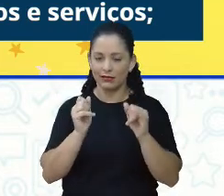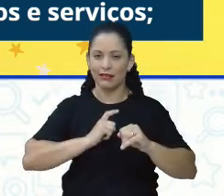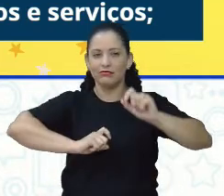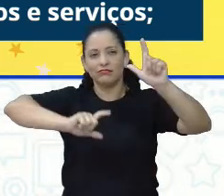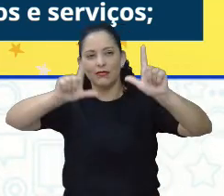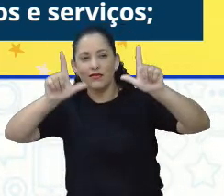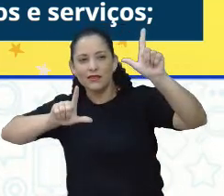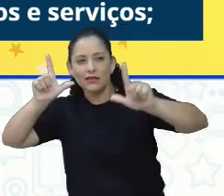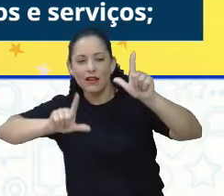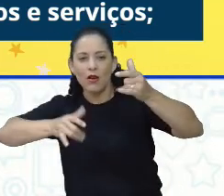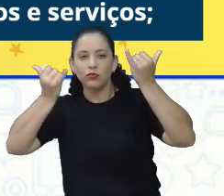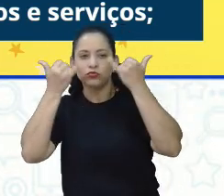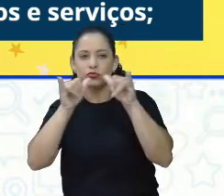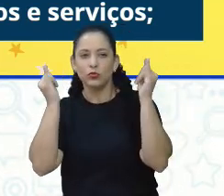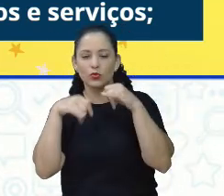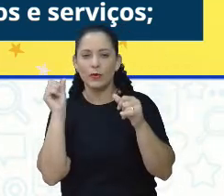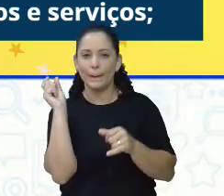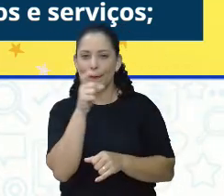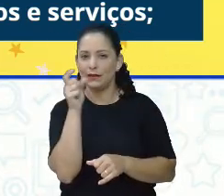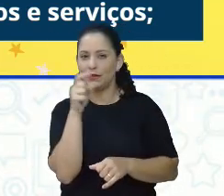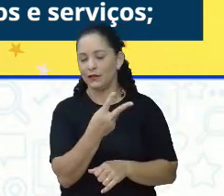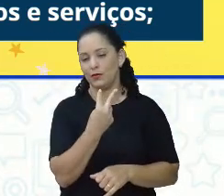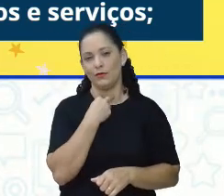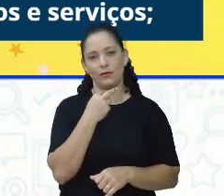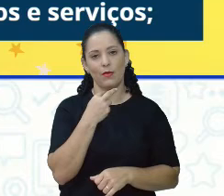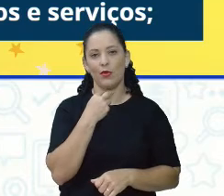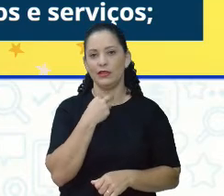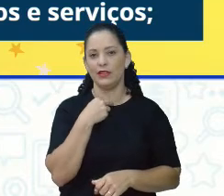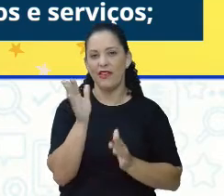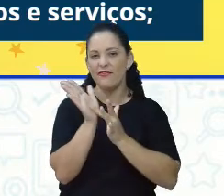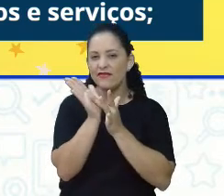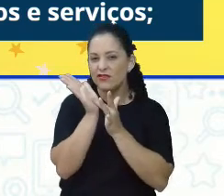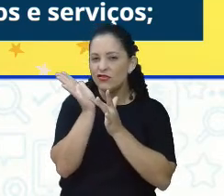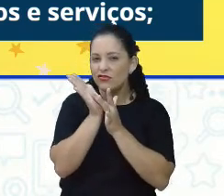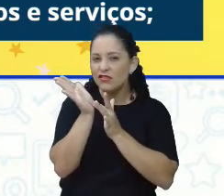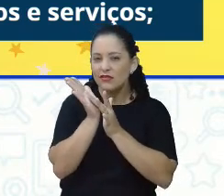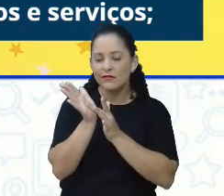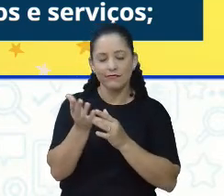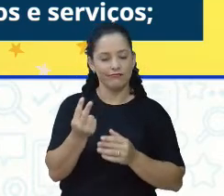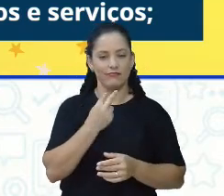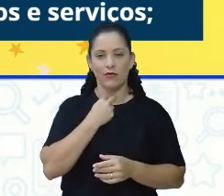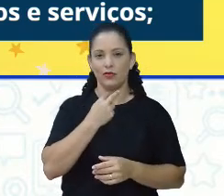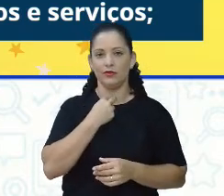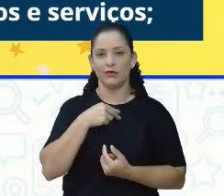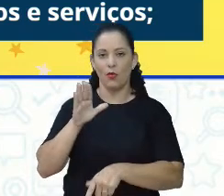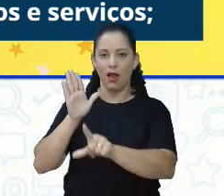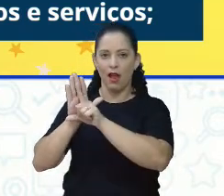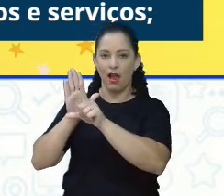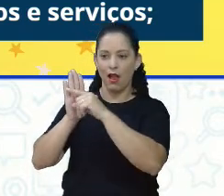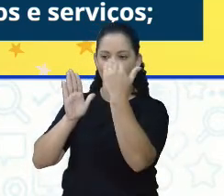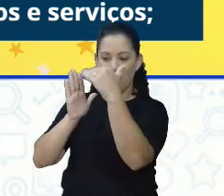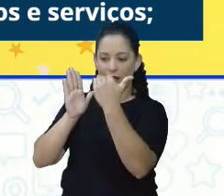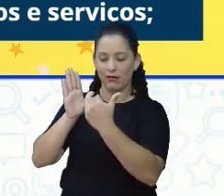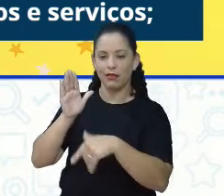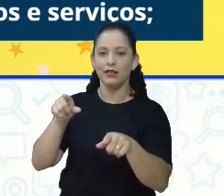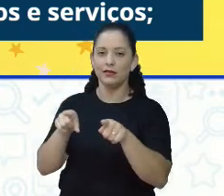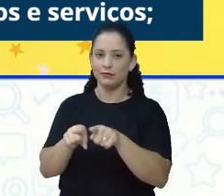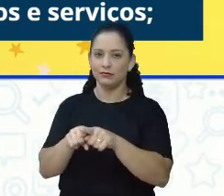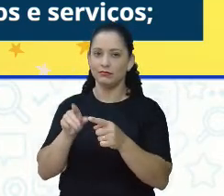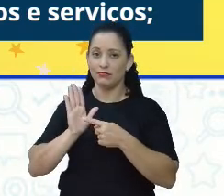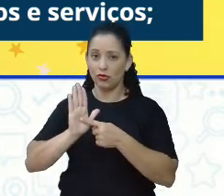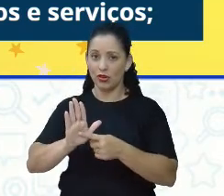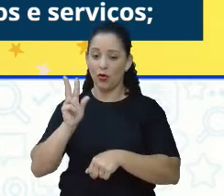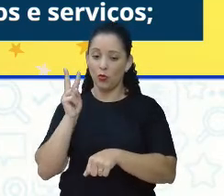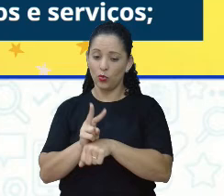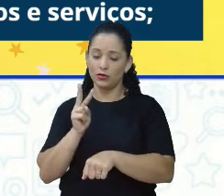já viu aqui, ele não pode mentir sobre o produto, ele não pode dizer uma coisa que não é. Então, o Código de Defesa do Consumidor também faz essa